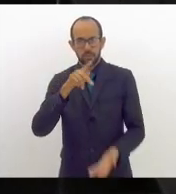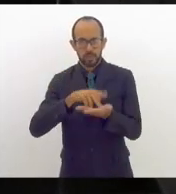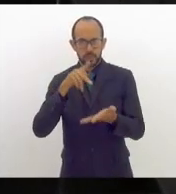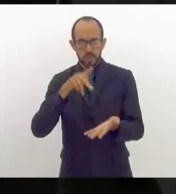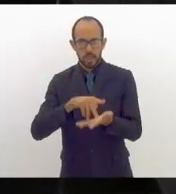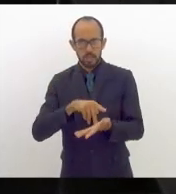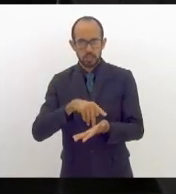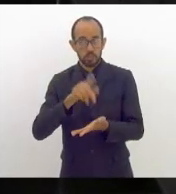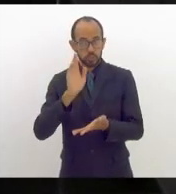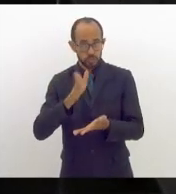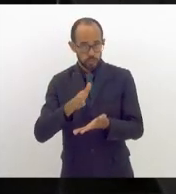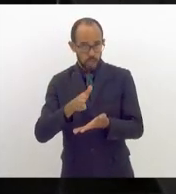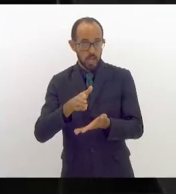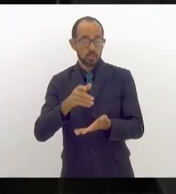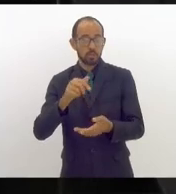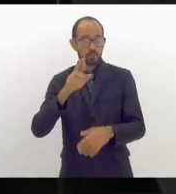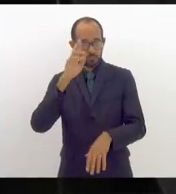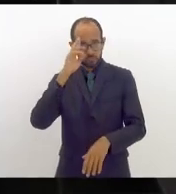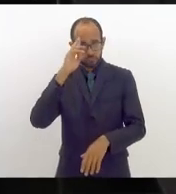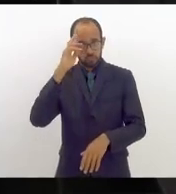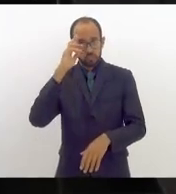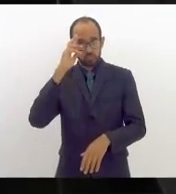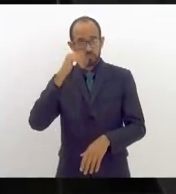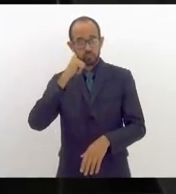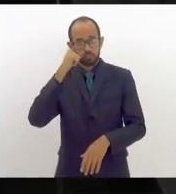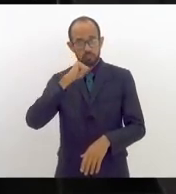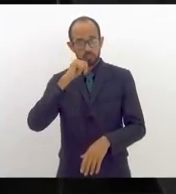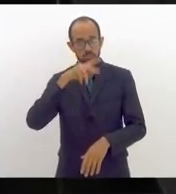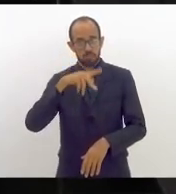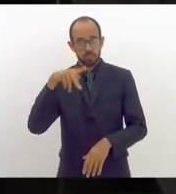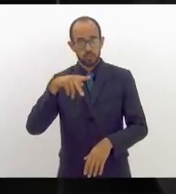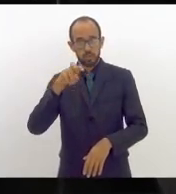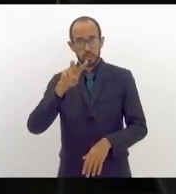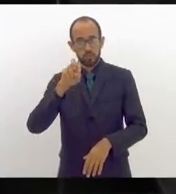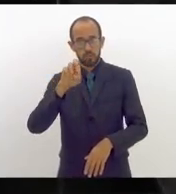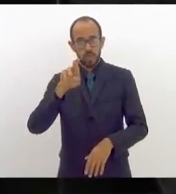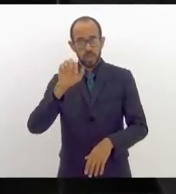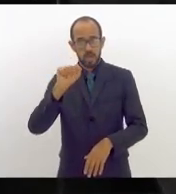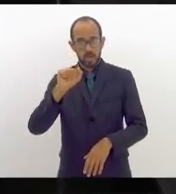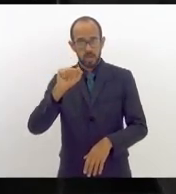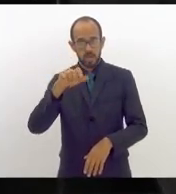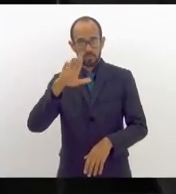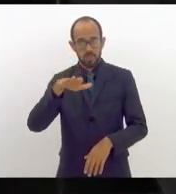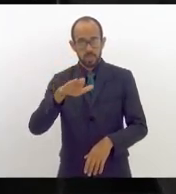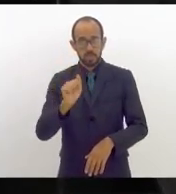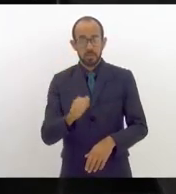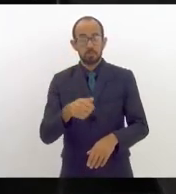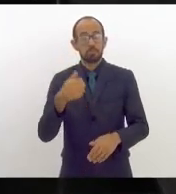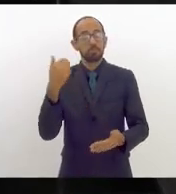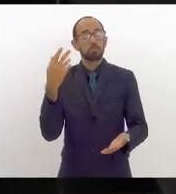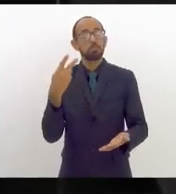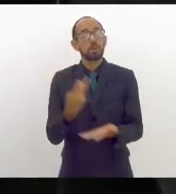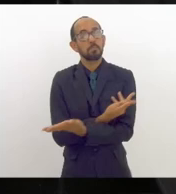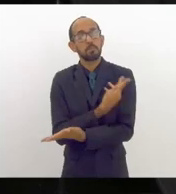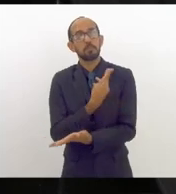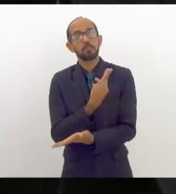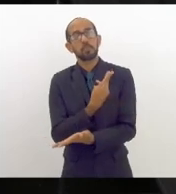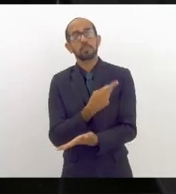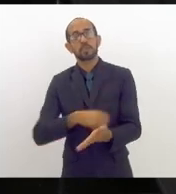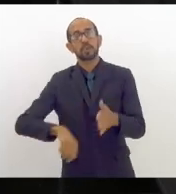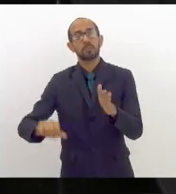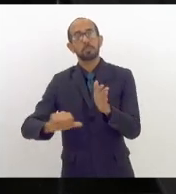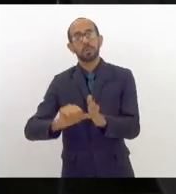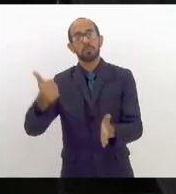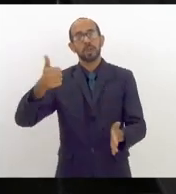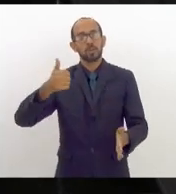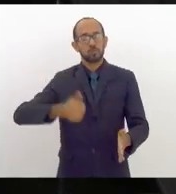vivido a Reitoria para tempo interina da professora Vera mas a Ana professora Ana Paula é a primeira reitora Eleita do